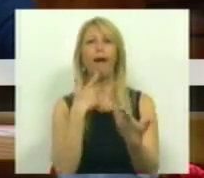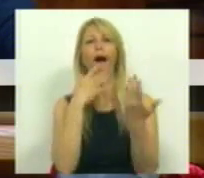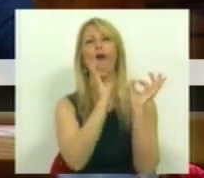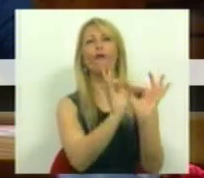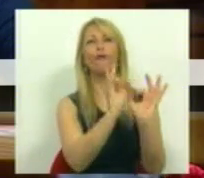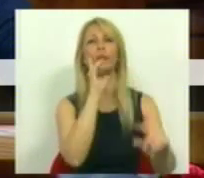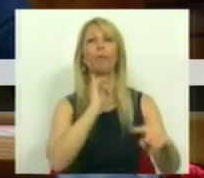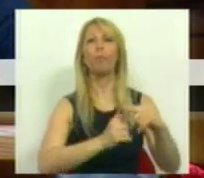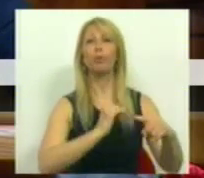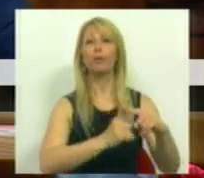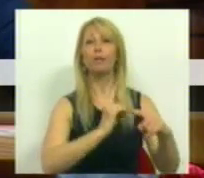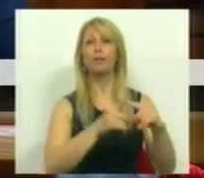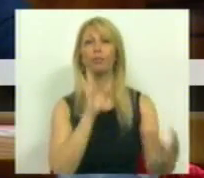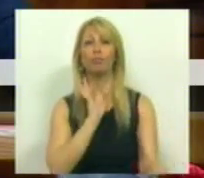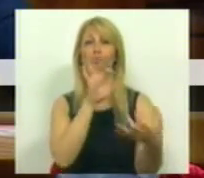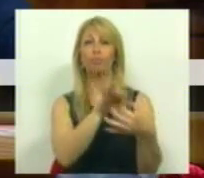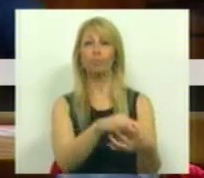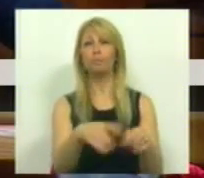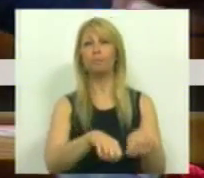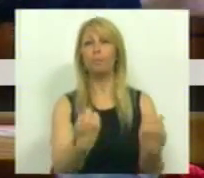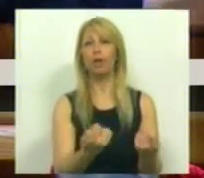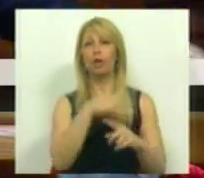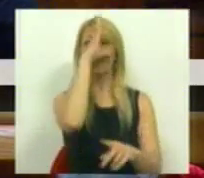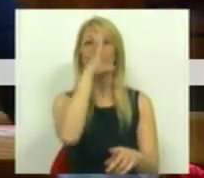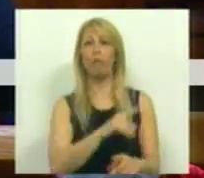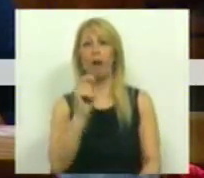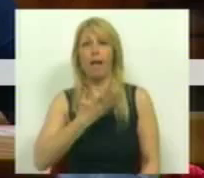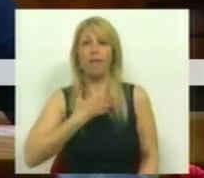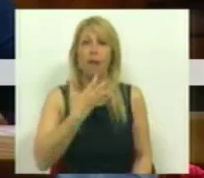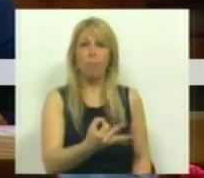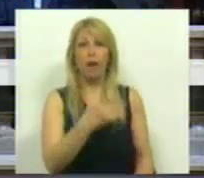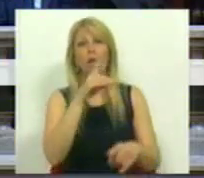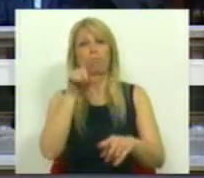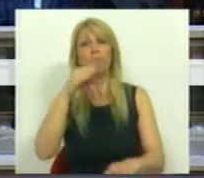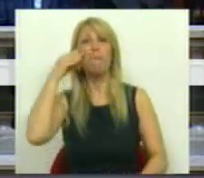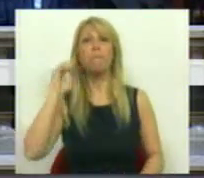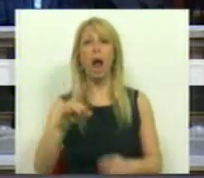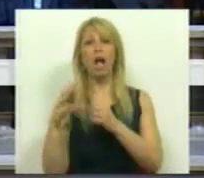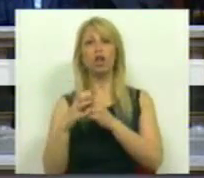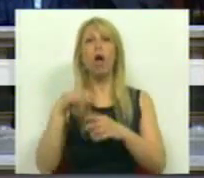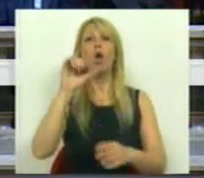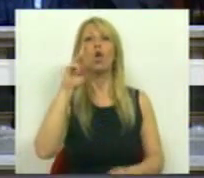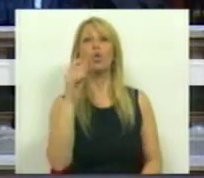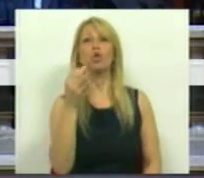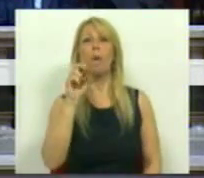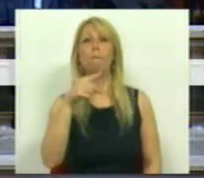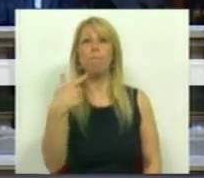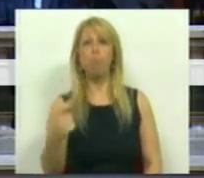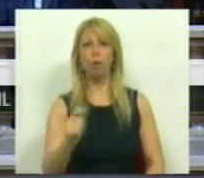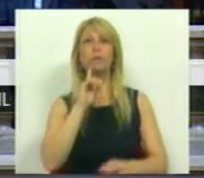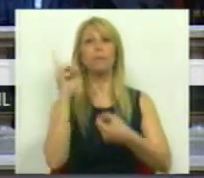favorecimentos aos afilhados dos partidos dos governos, da EDP à Caixa Geral de Depósitos, da Luz ao Ponto às